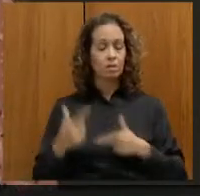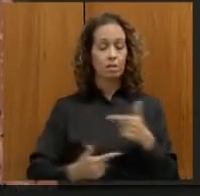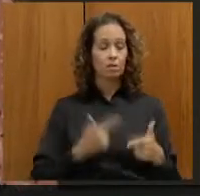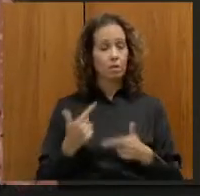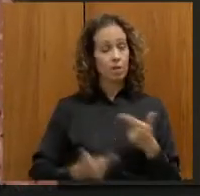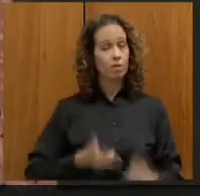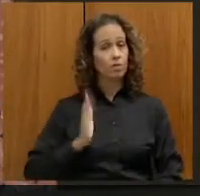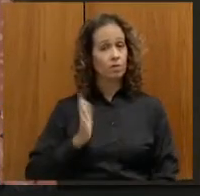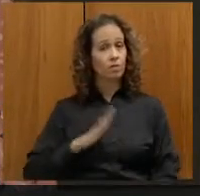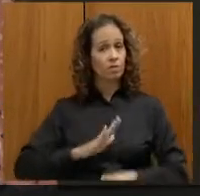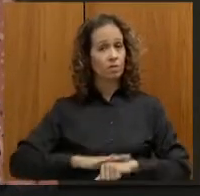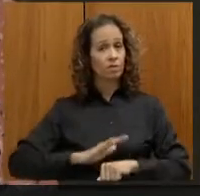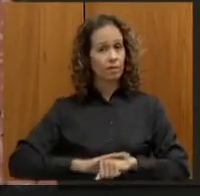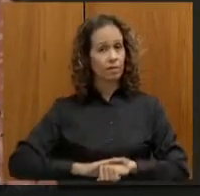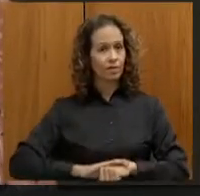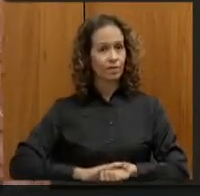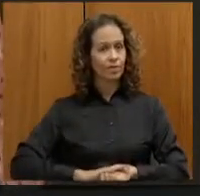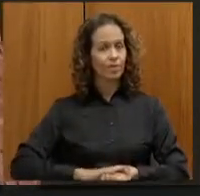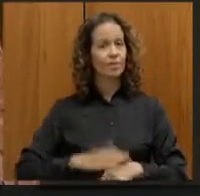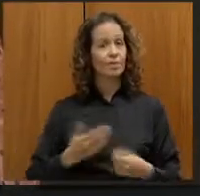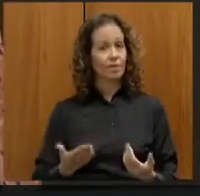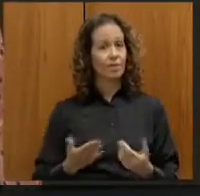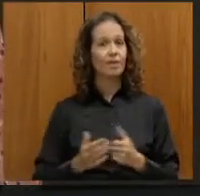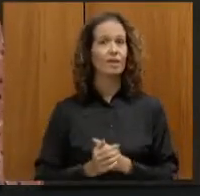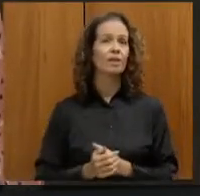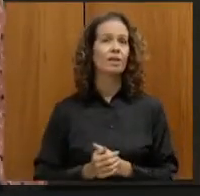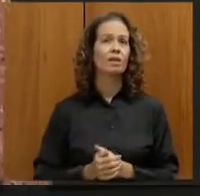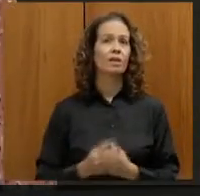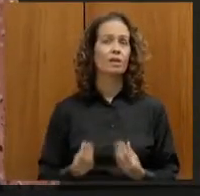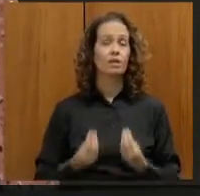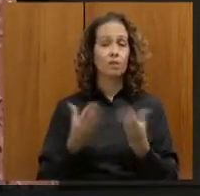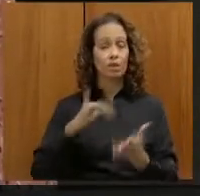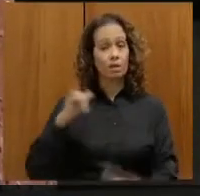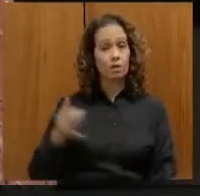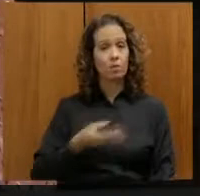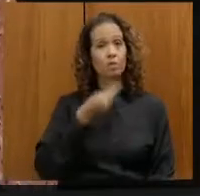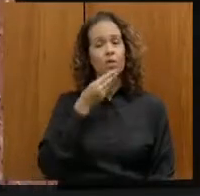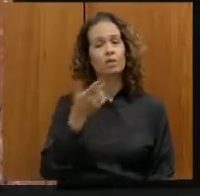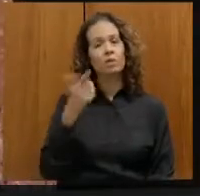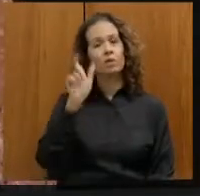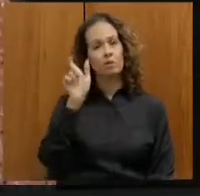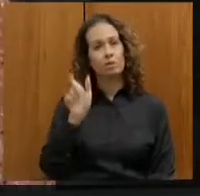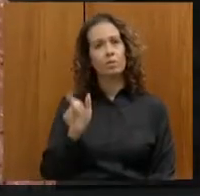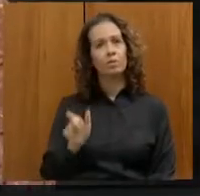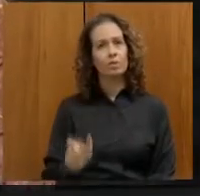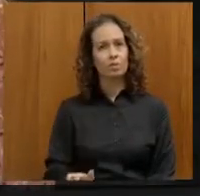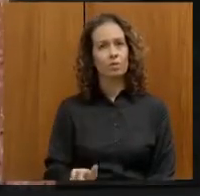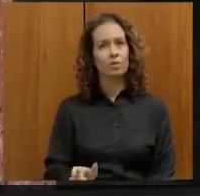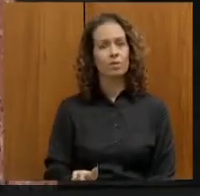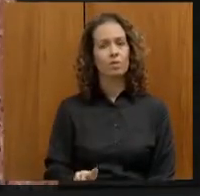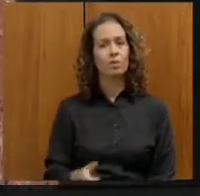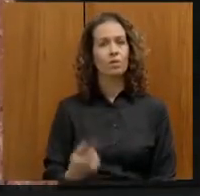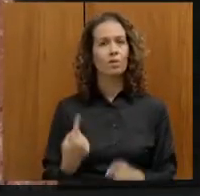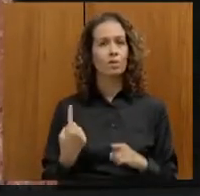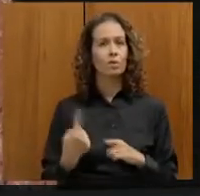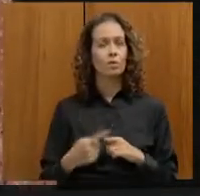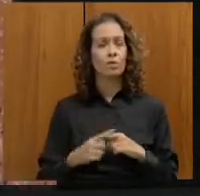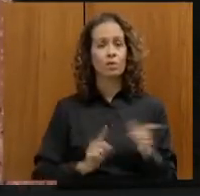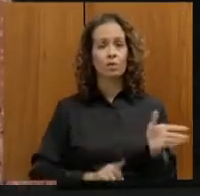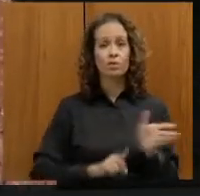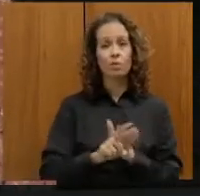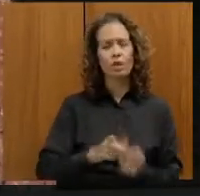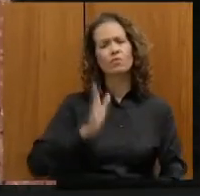que vem sendo feito Doutor Gustavo viu e eu vou deixar oportunidade para os colegas pelo fato de que eu ia questionar